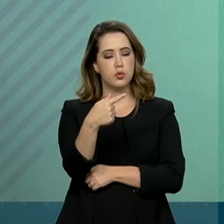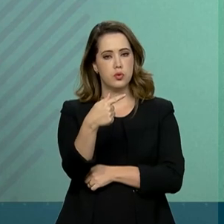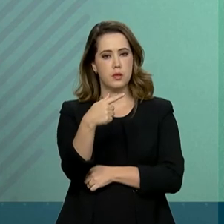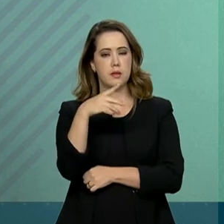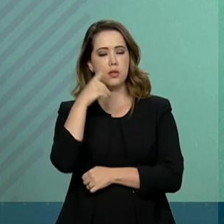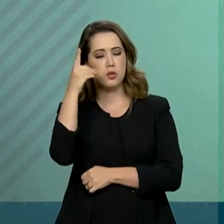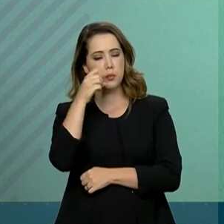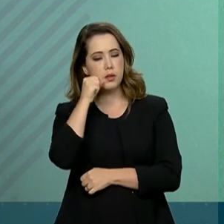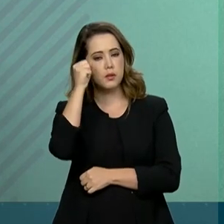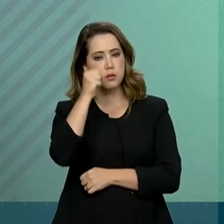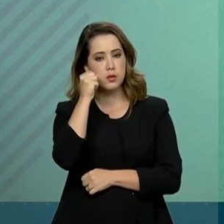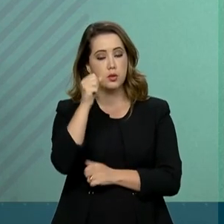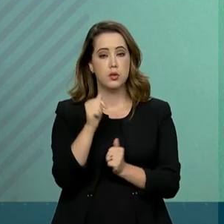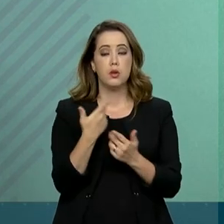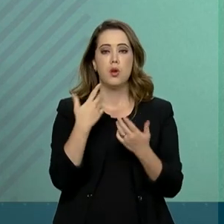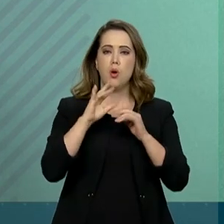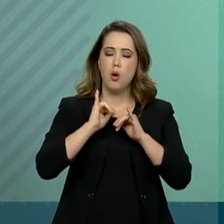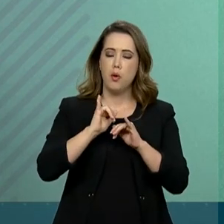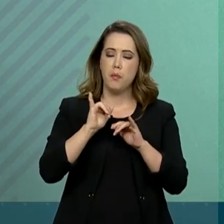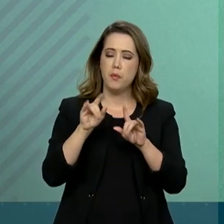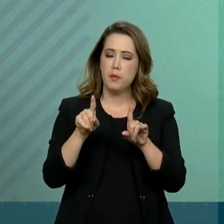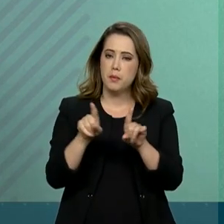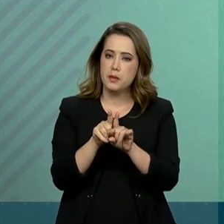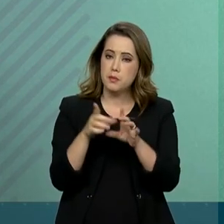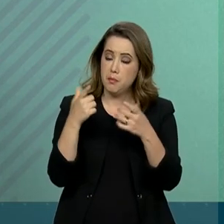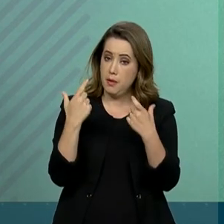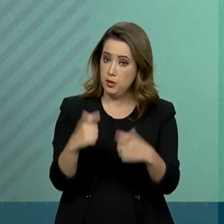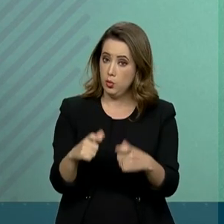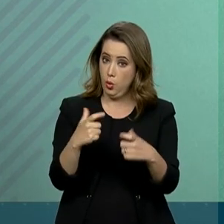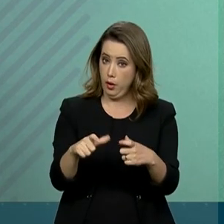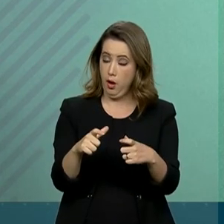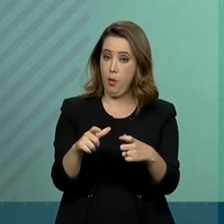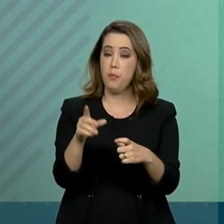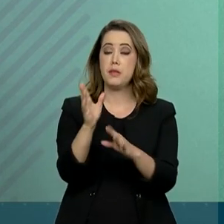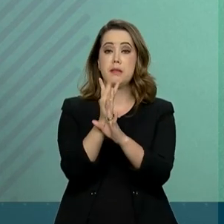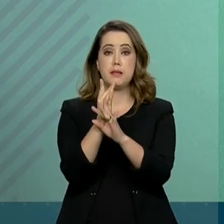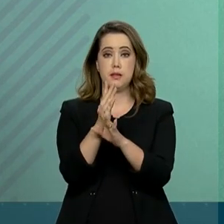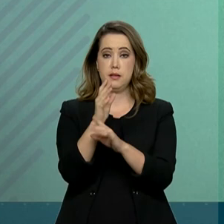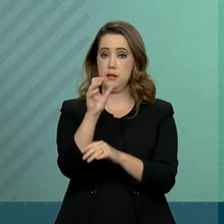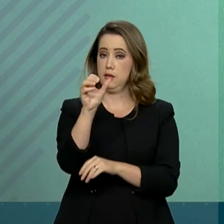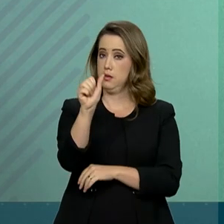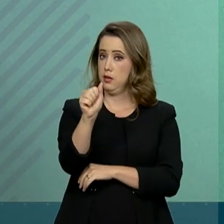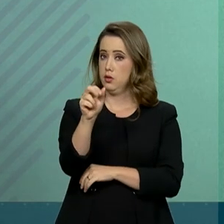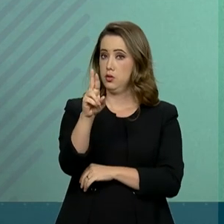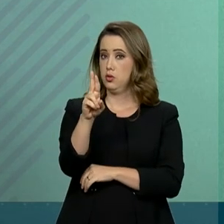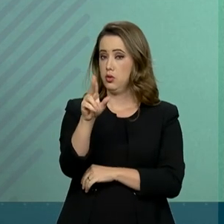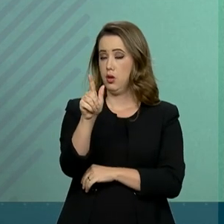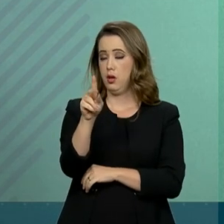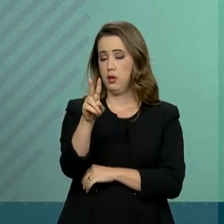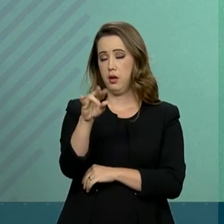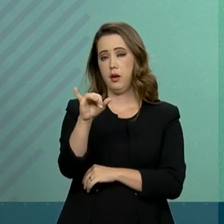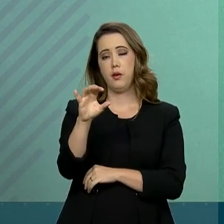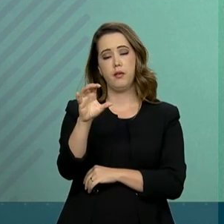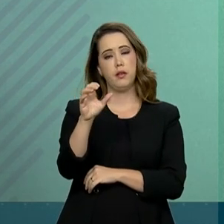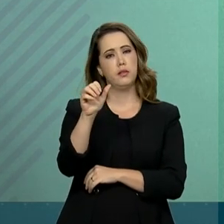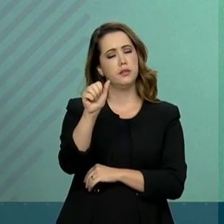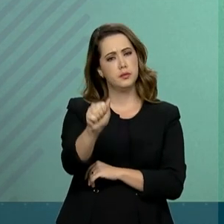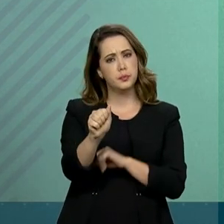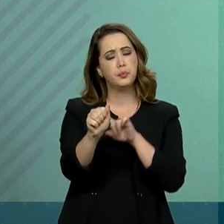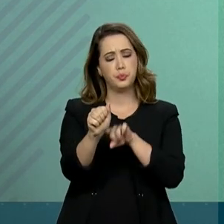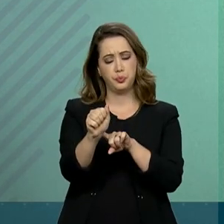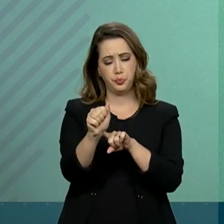projeto juntos pelo araguaia em aragarças goiás que foca na recomposição